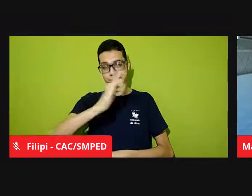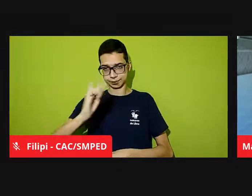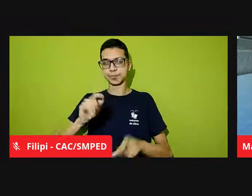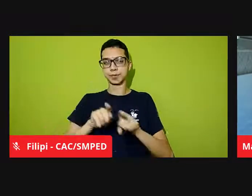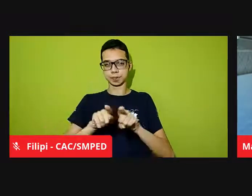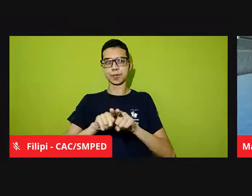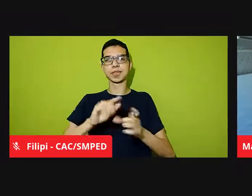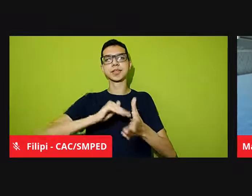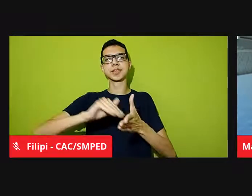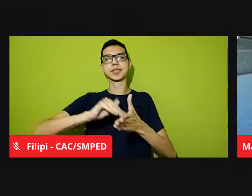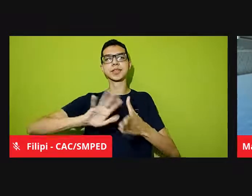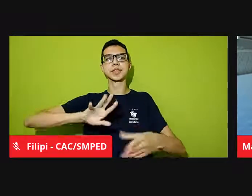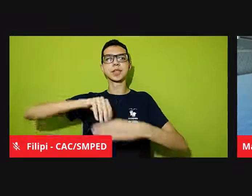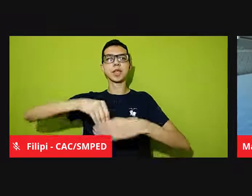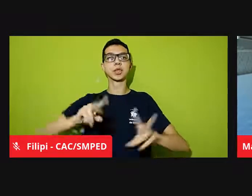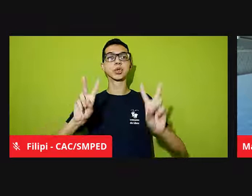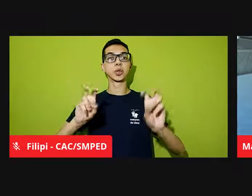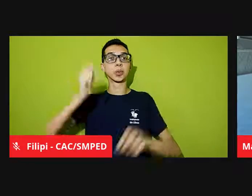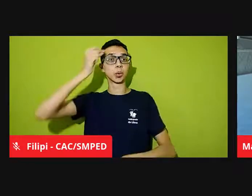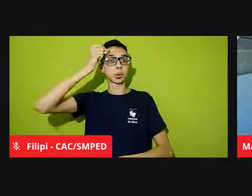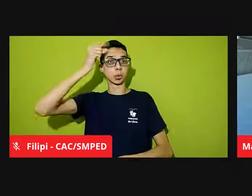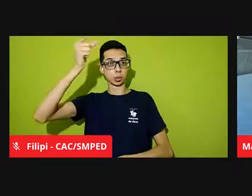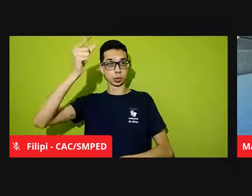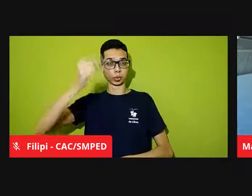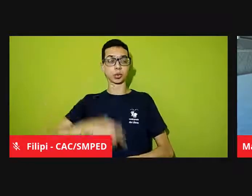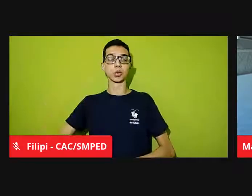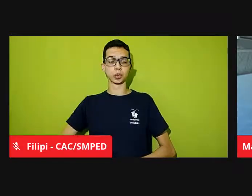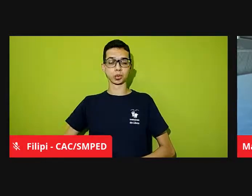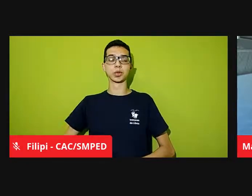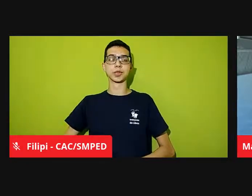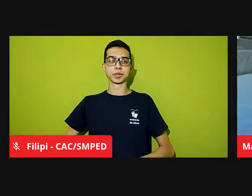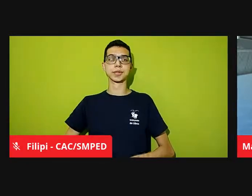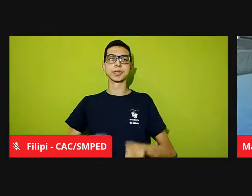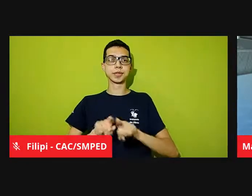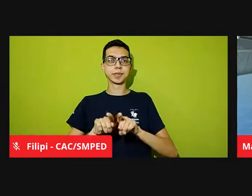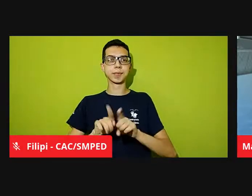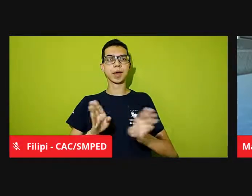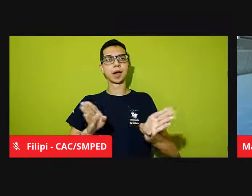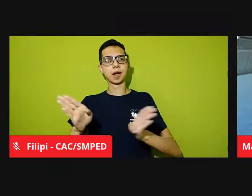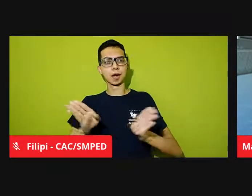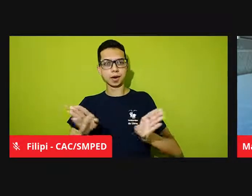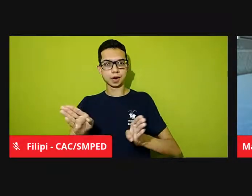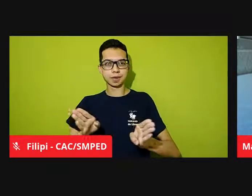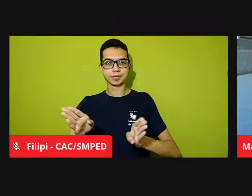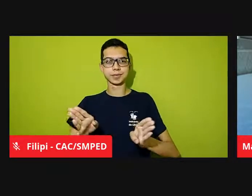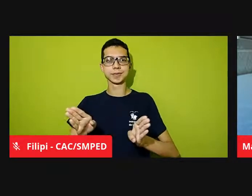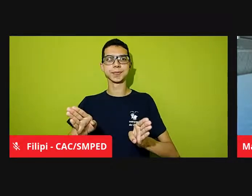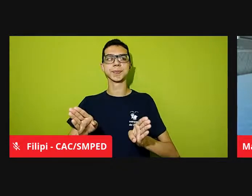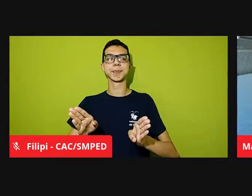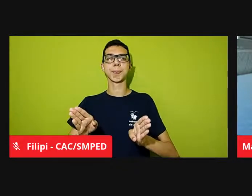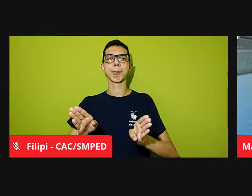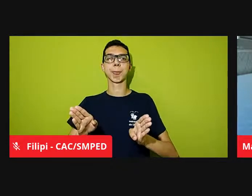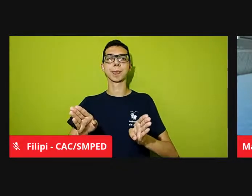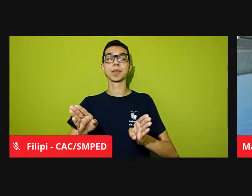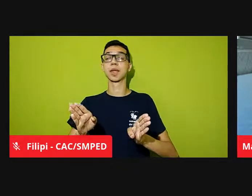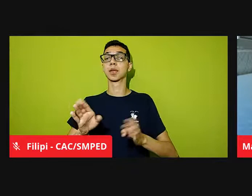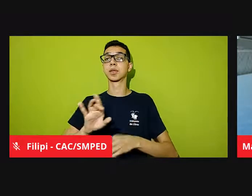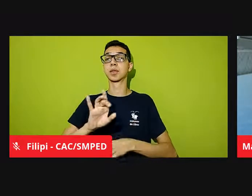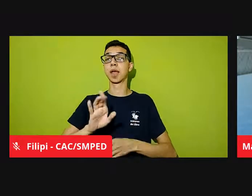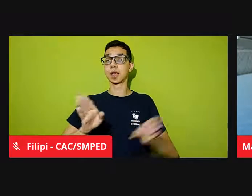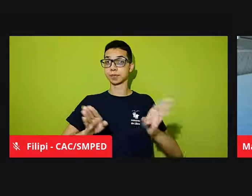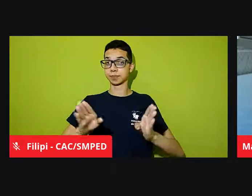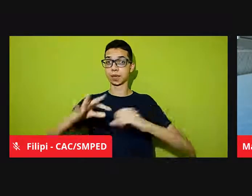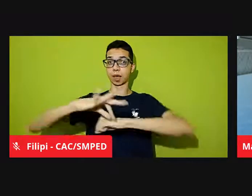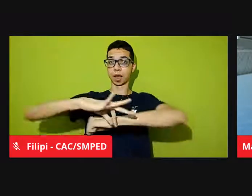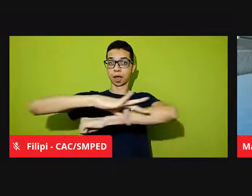ações relacionadas à cultura e que tem a ver aí com a acessibilidade, né, para além da acessibilidade arquitetônica e